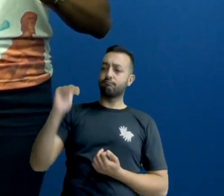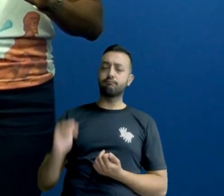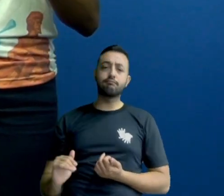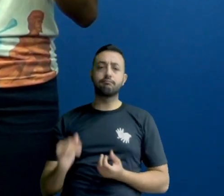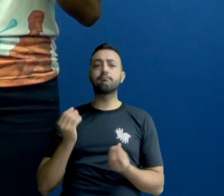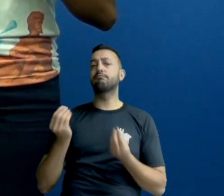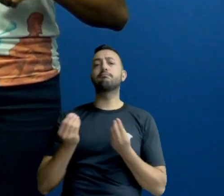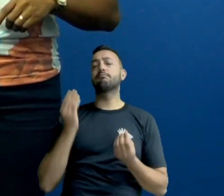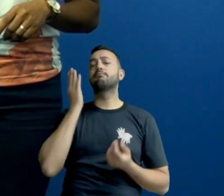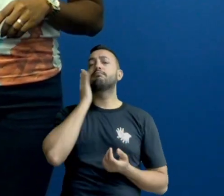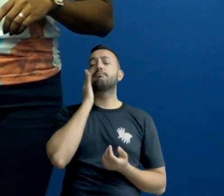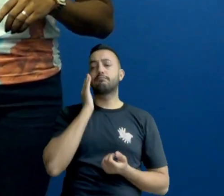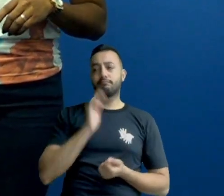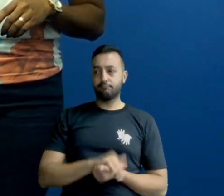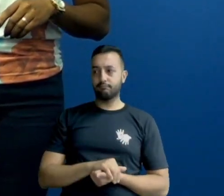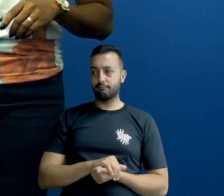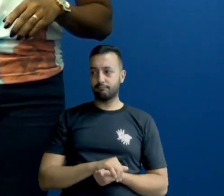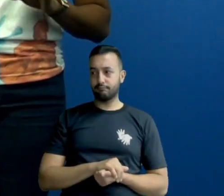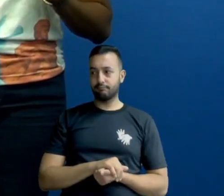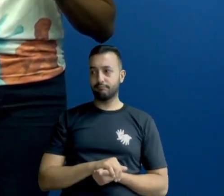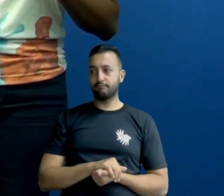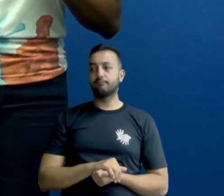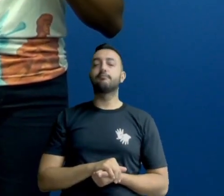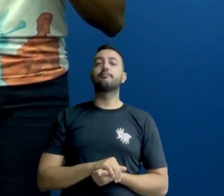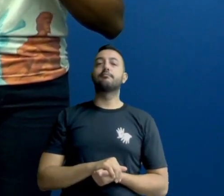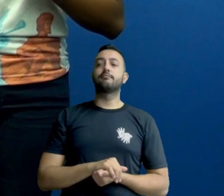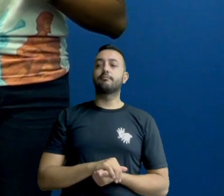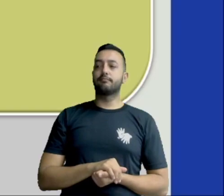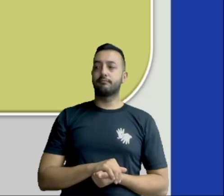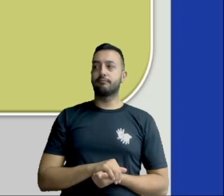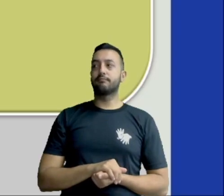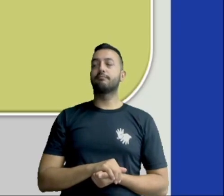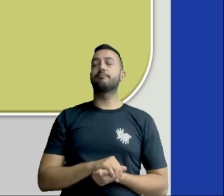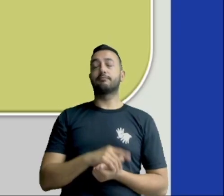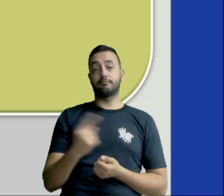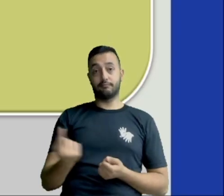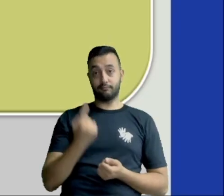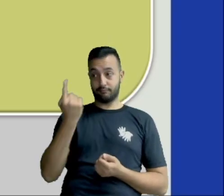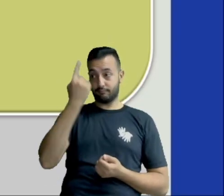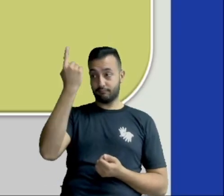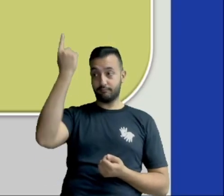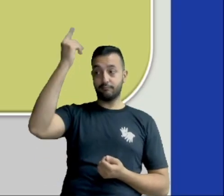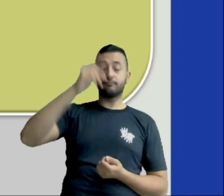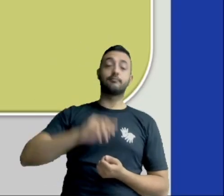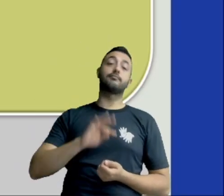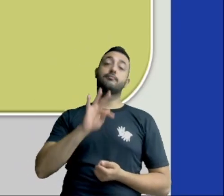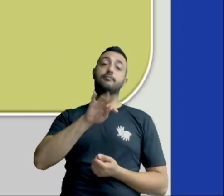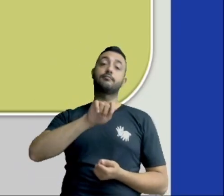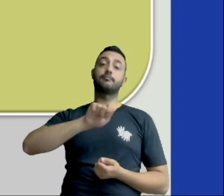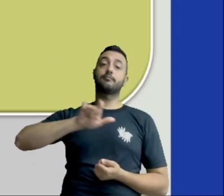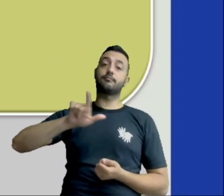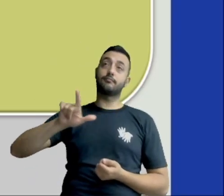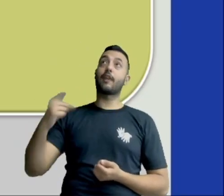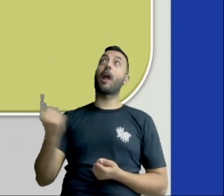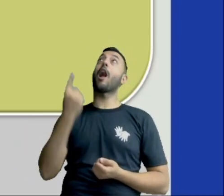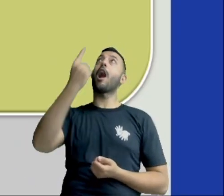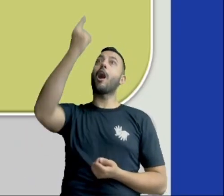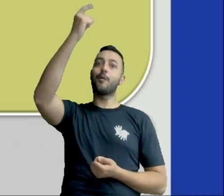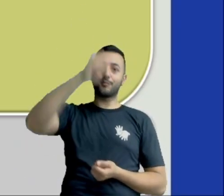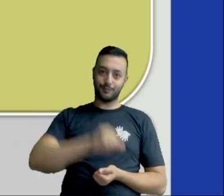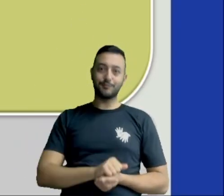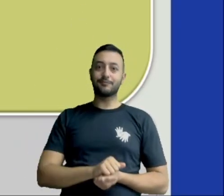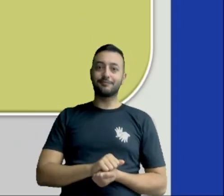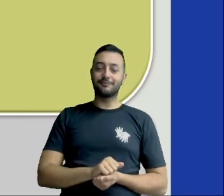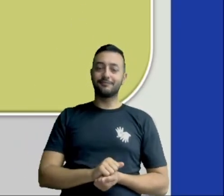baixo? Olha só como é que fica. Com relação à altura, tall é alto. Então, você quer dizer